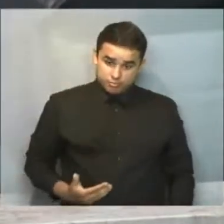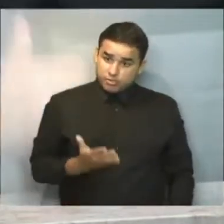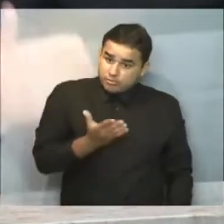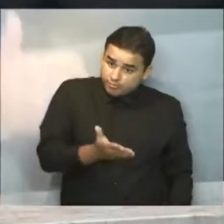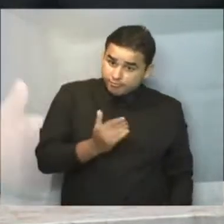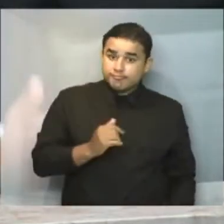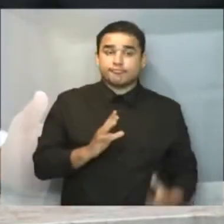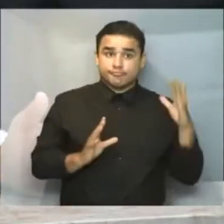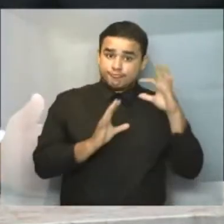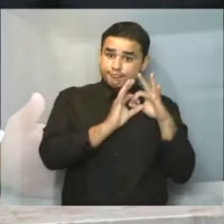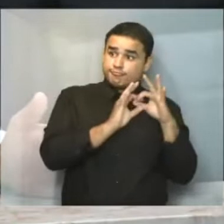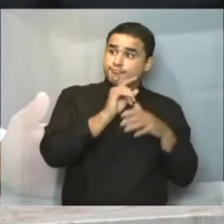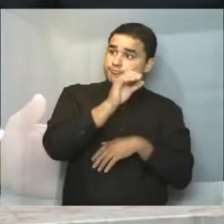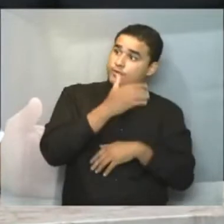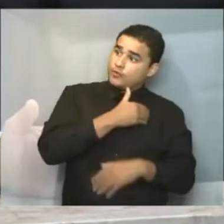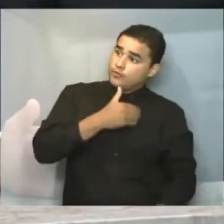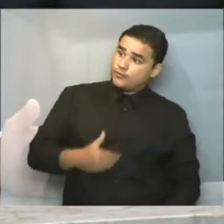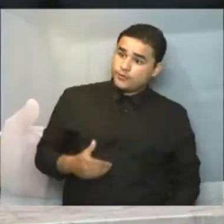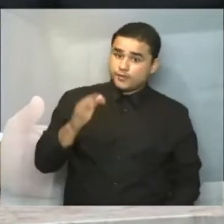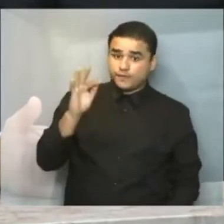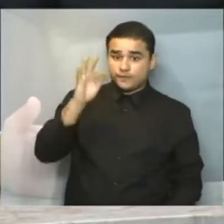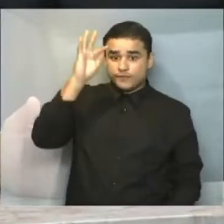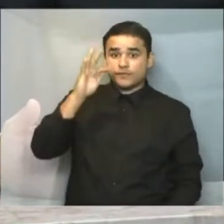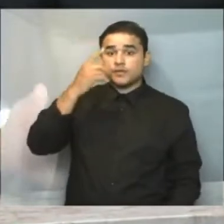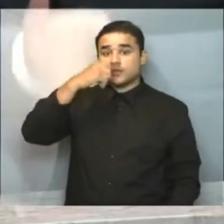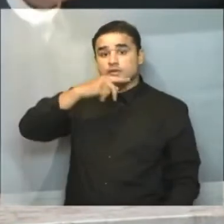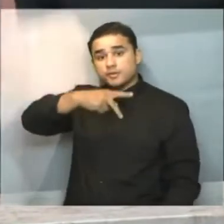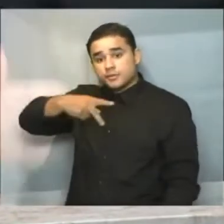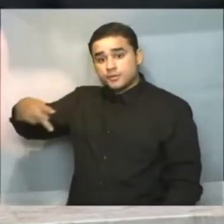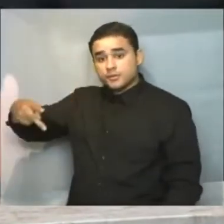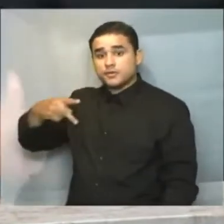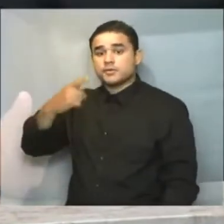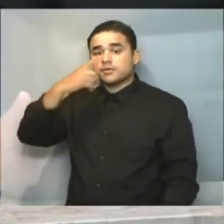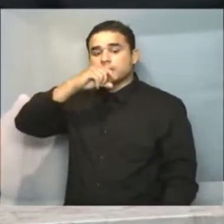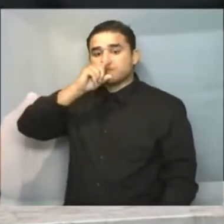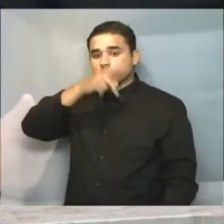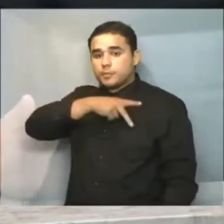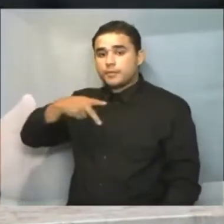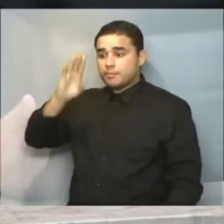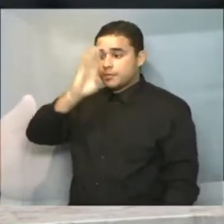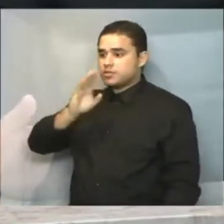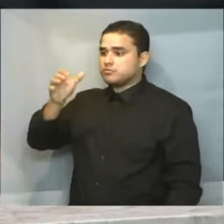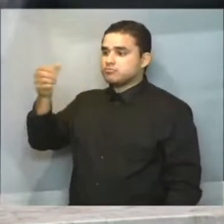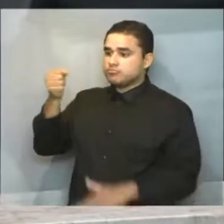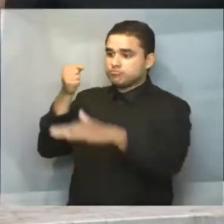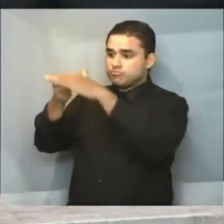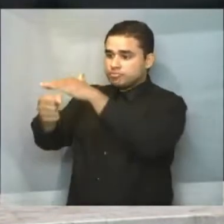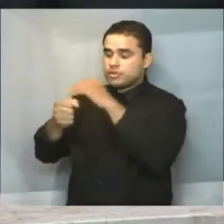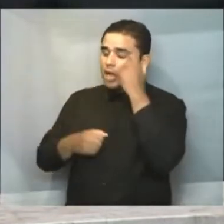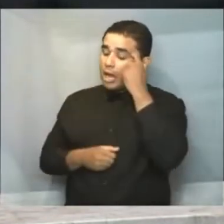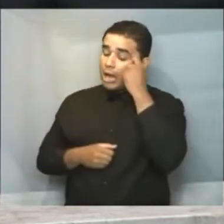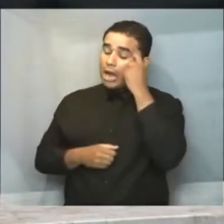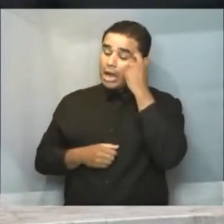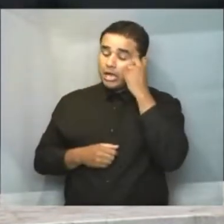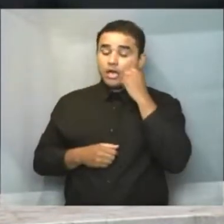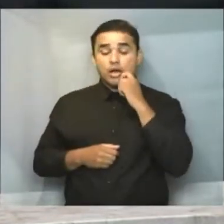ligada ao governo federal. Quem indica o presidente da Petrobras é o presidente da República, mas aí o presidente da